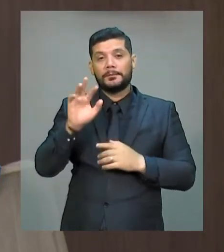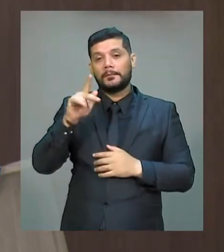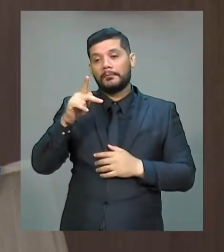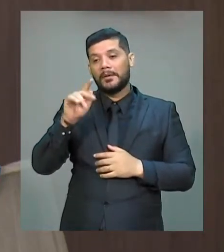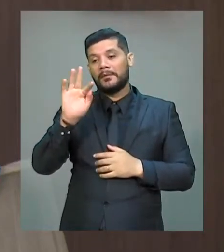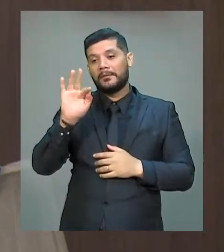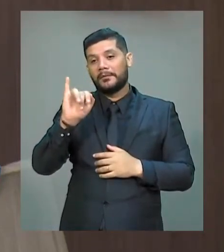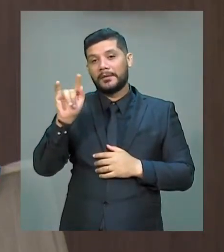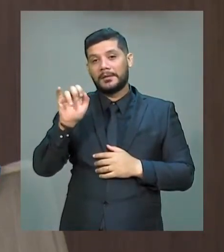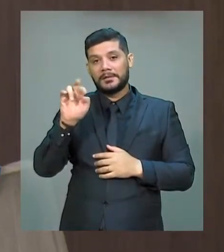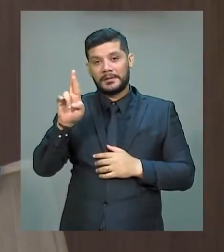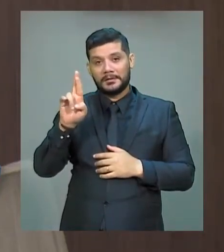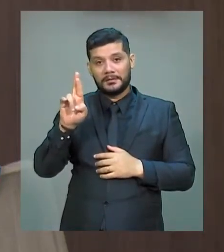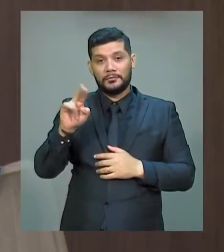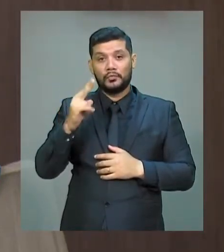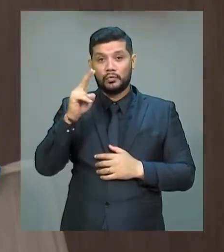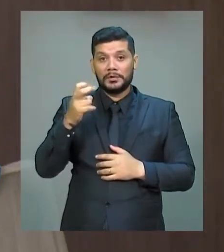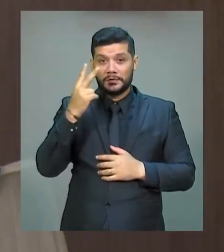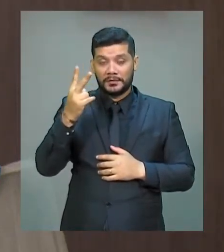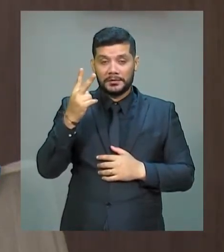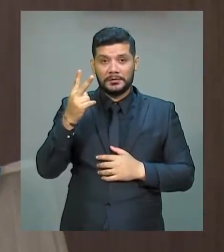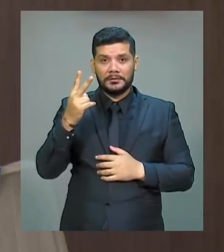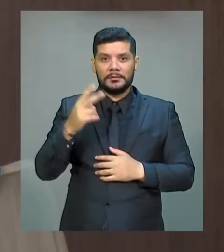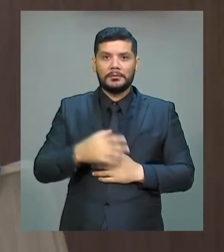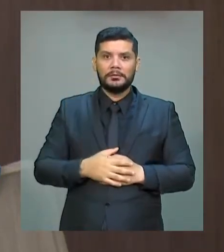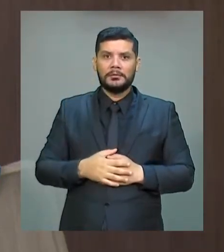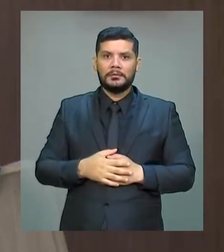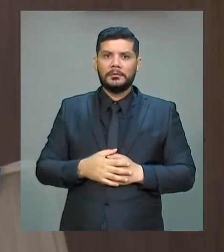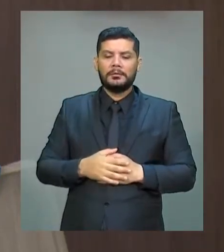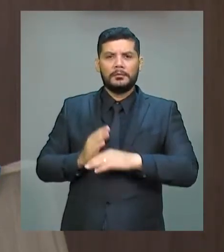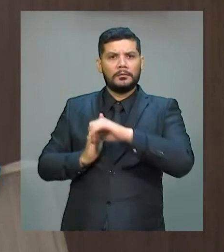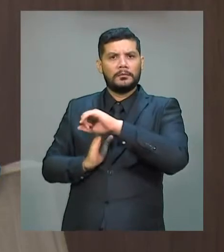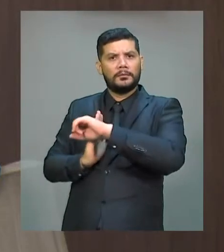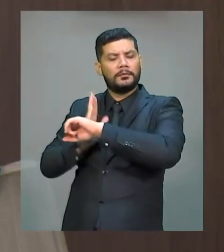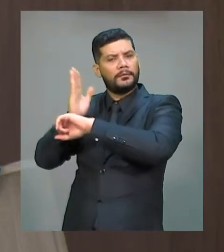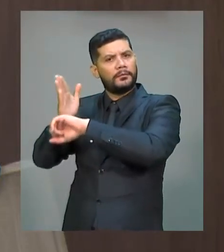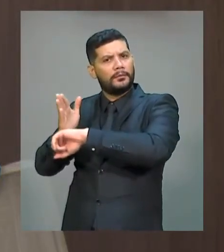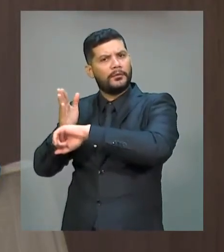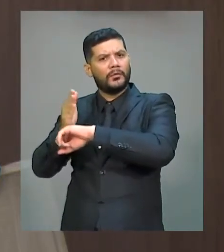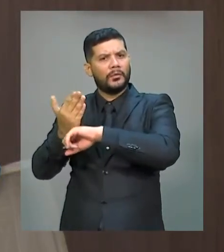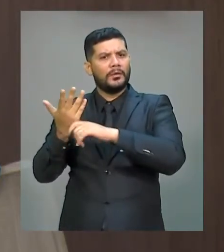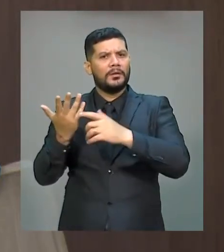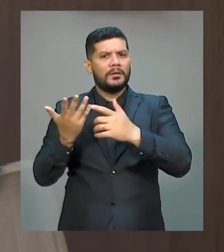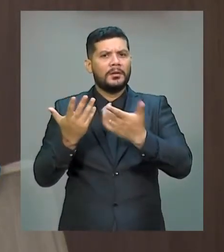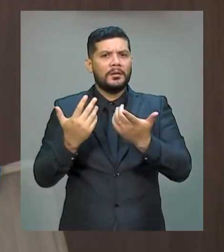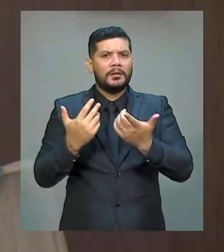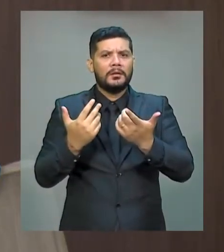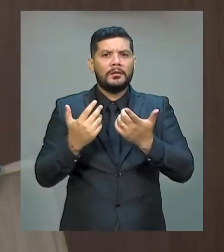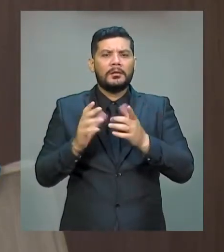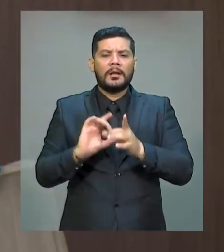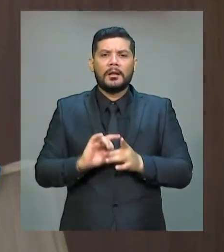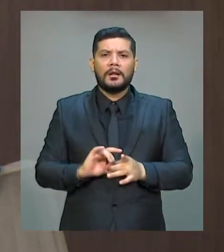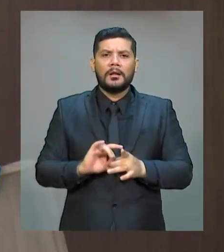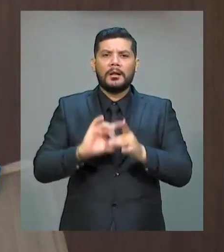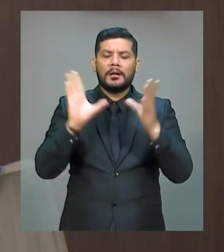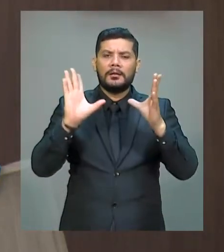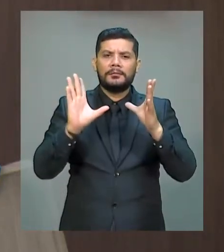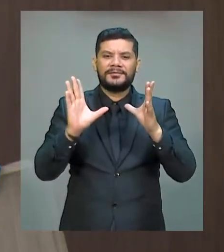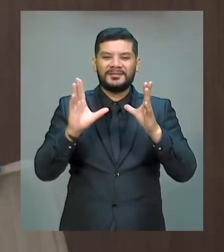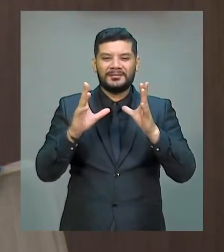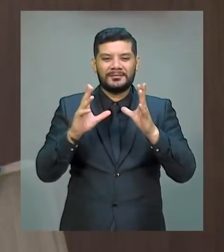isso, foi à OMC para quebrar, para manter a licença, o